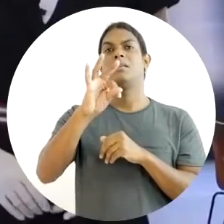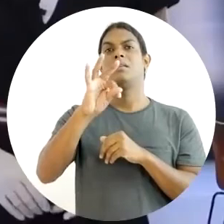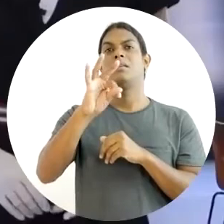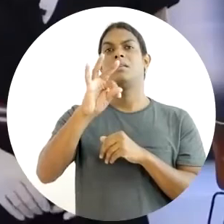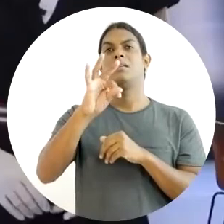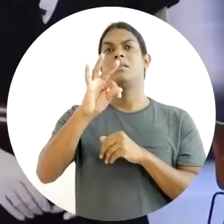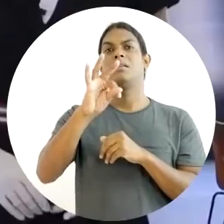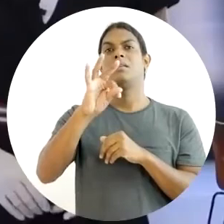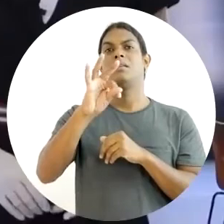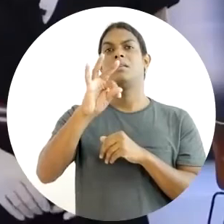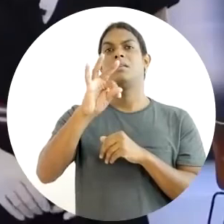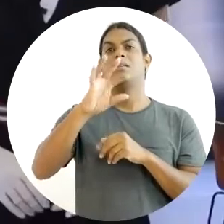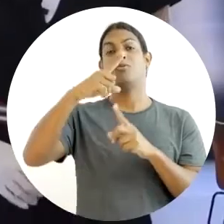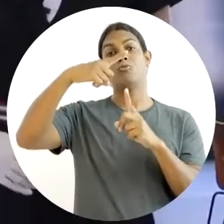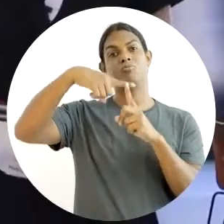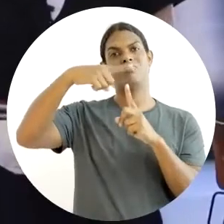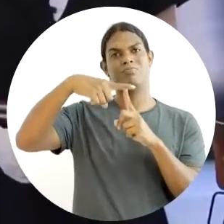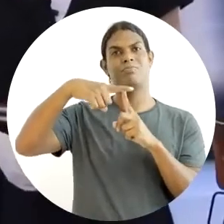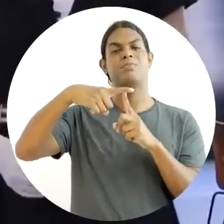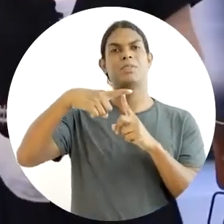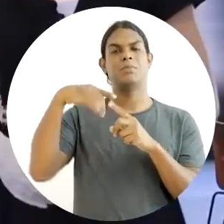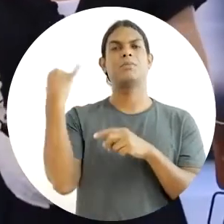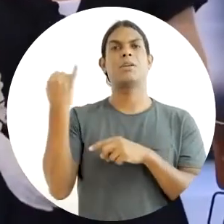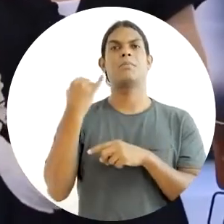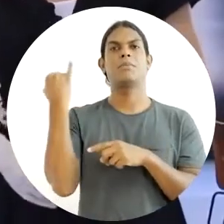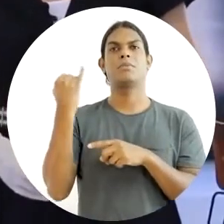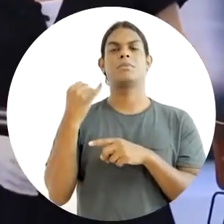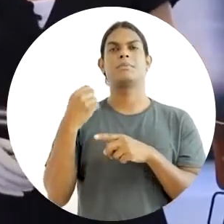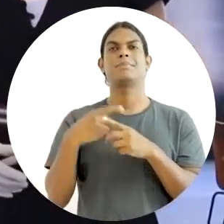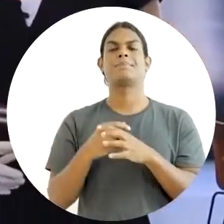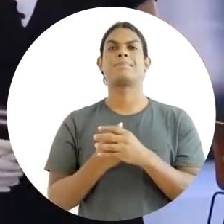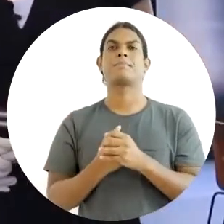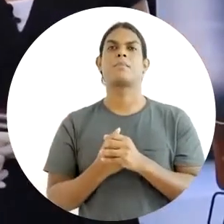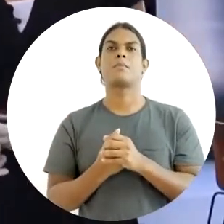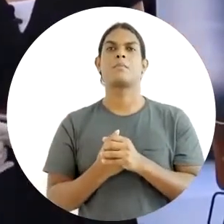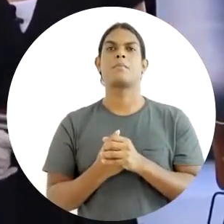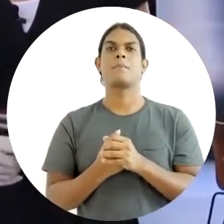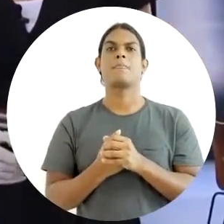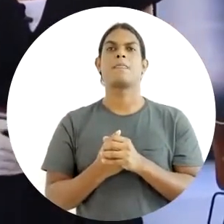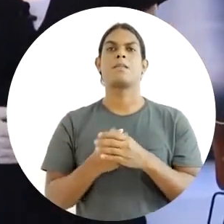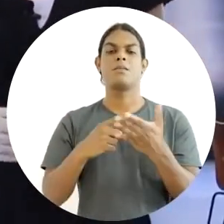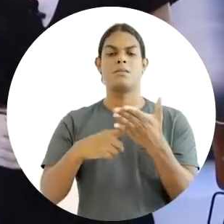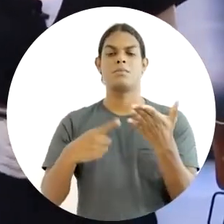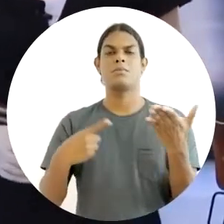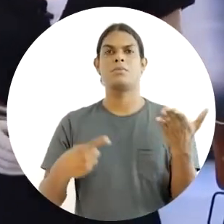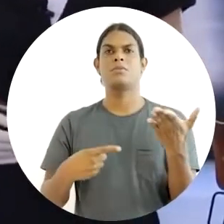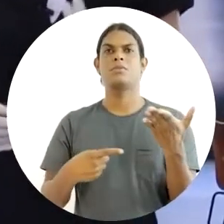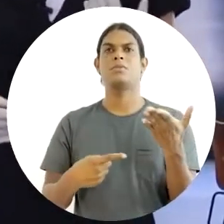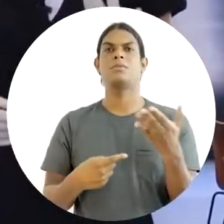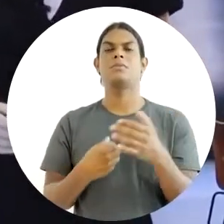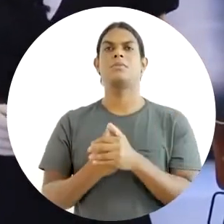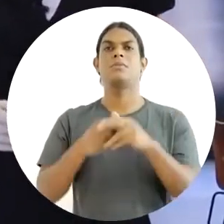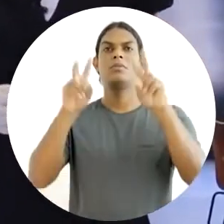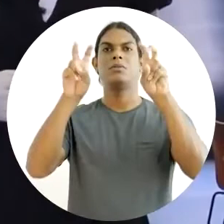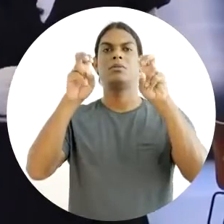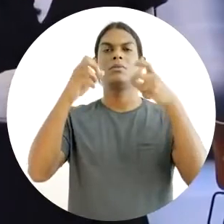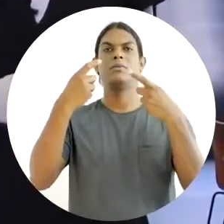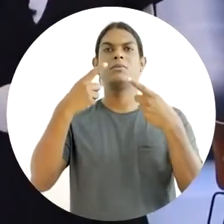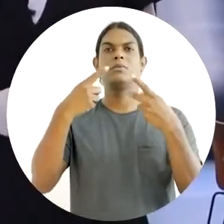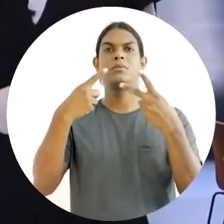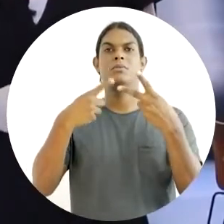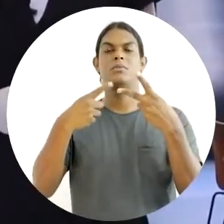do Recife. No caderno da competência 2, nós também tratamos dos 3 níveis